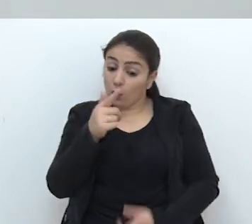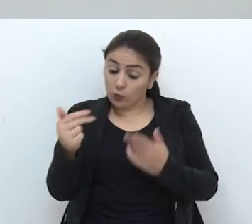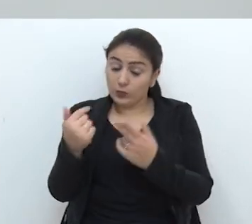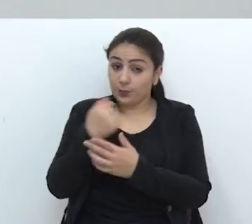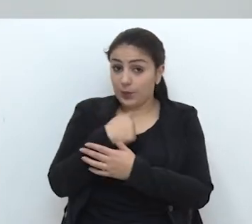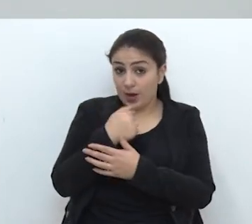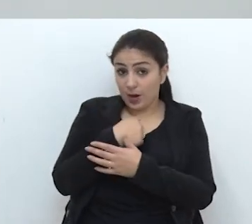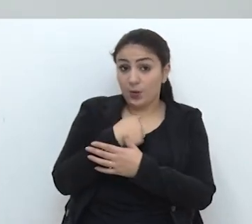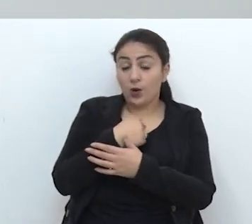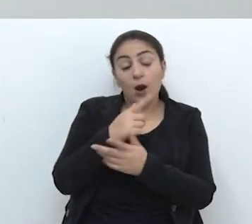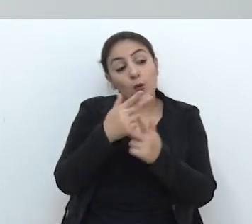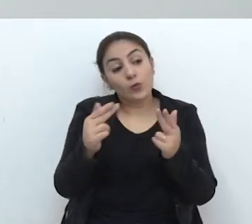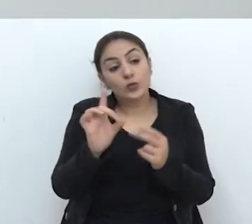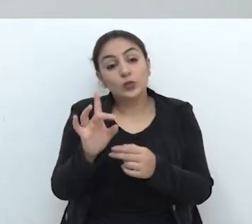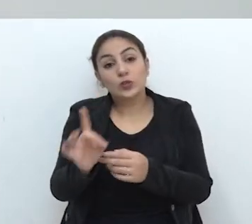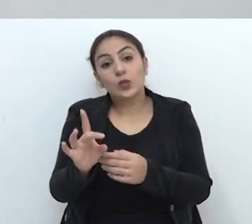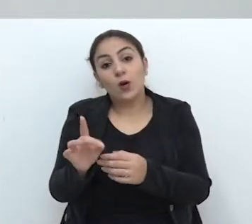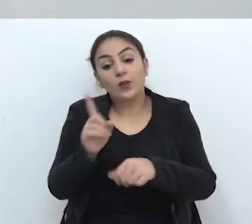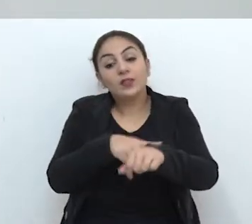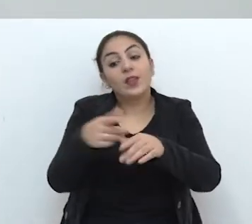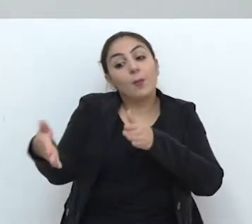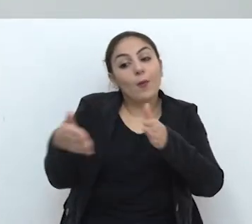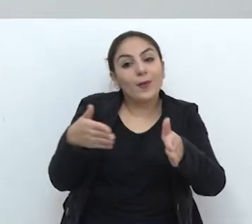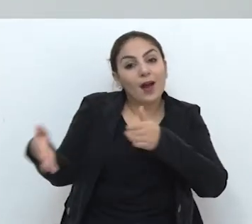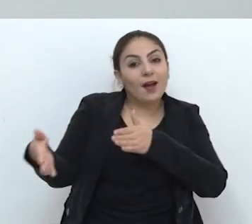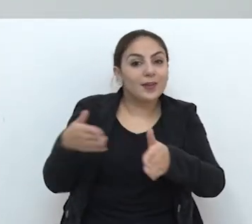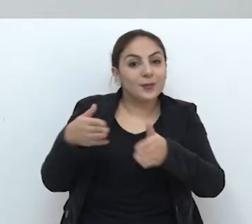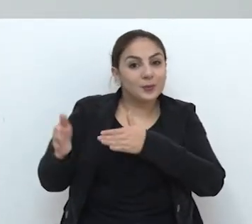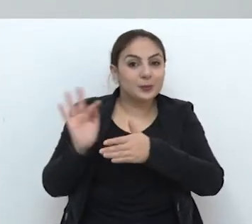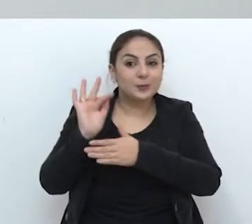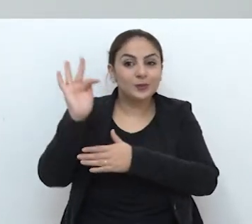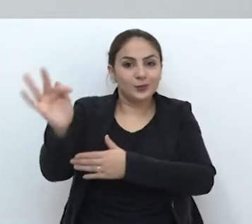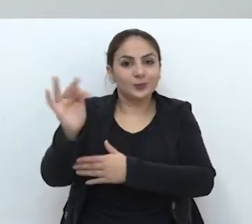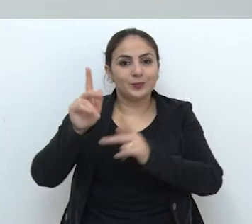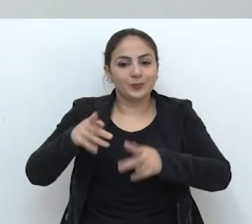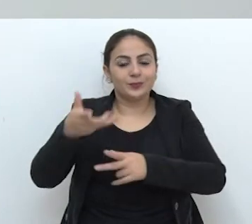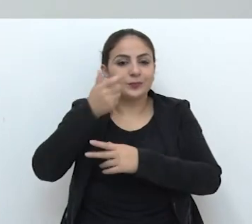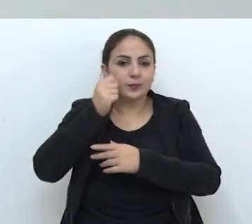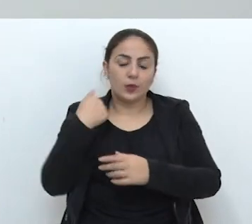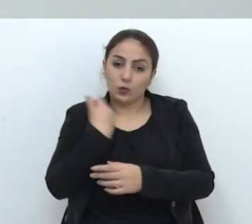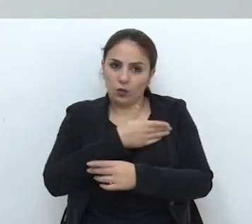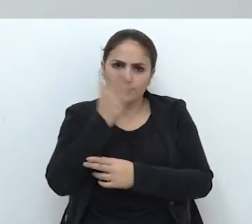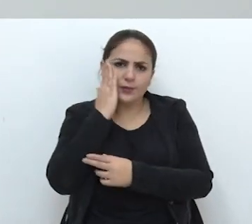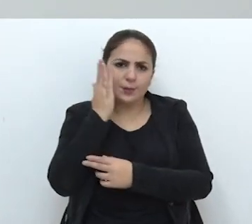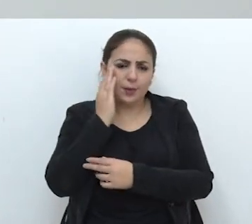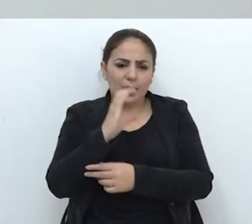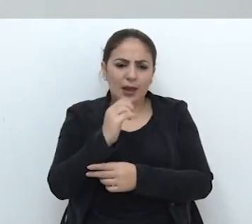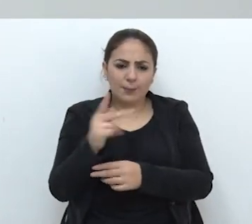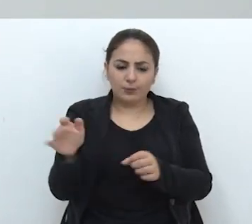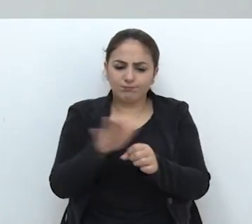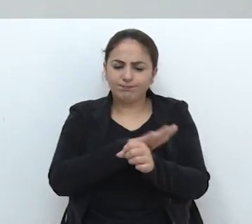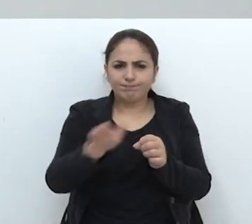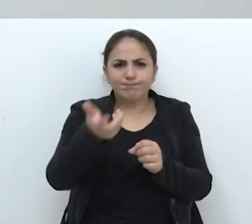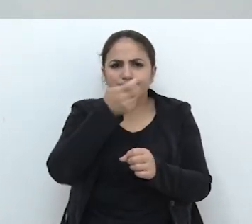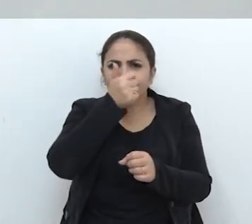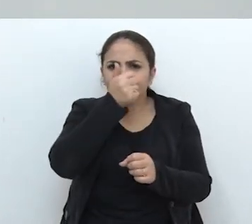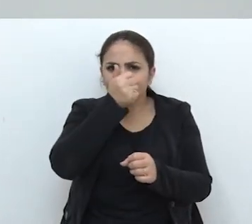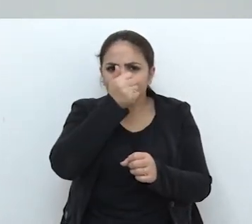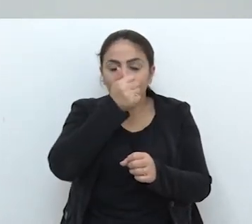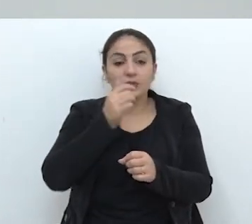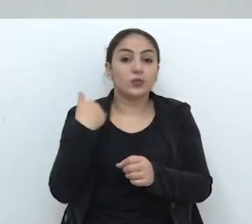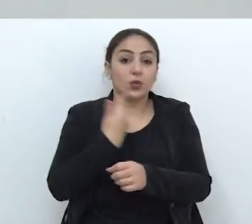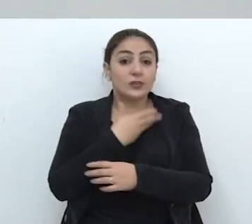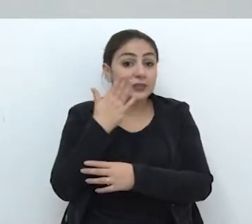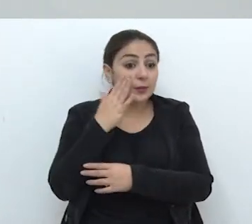alguns também eu acabo dando lar temporário para uma provável adoção, porque sabemos que o CAPA está lotado, não é? Em situações que cada um